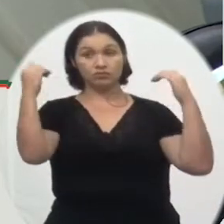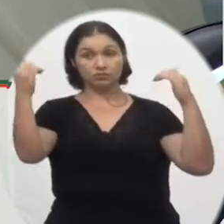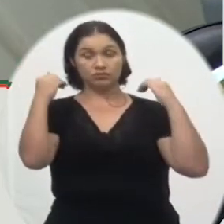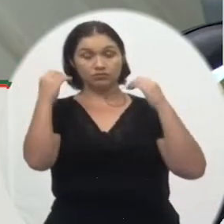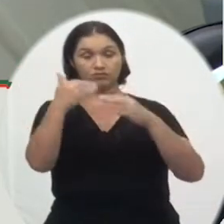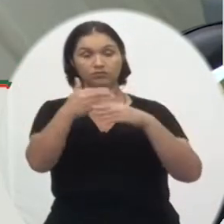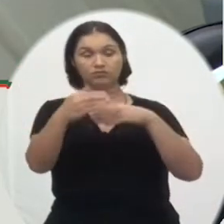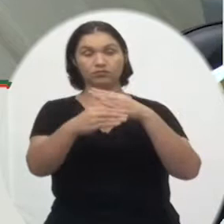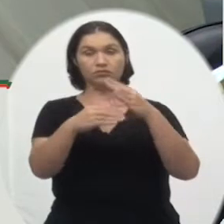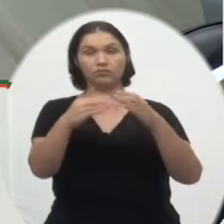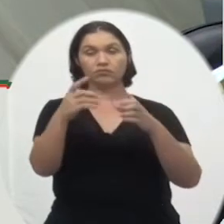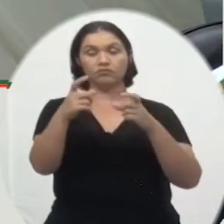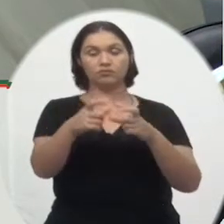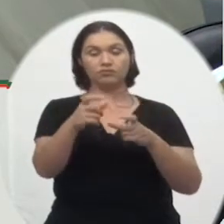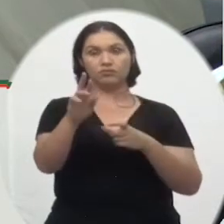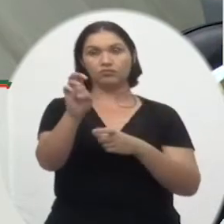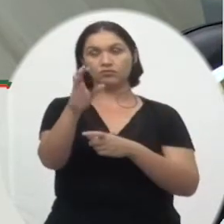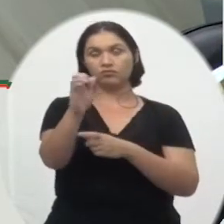Verde. Requerimento número